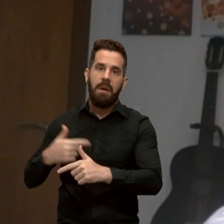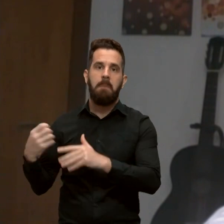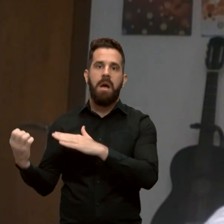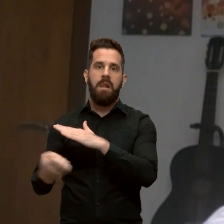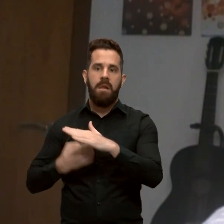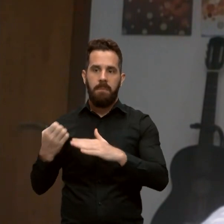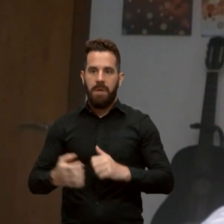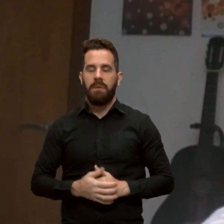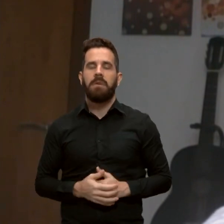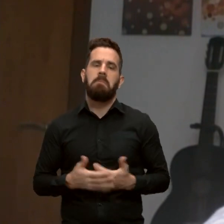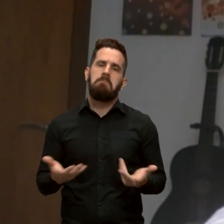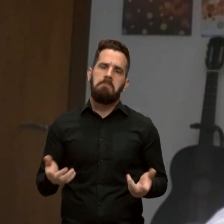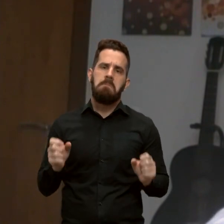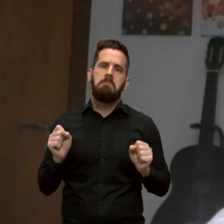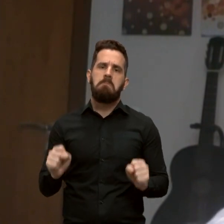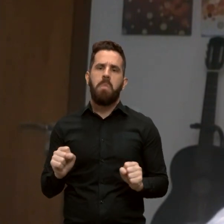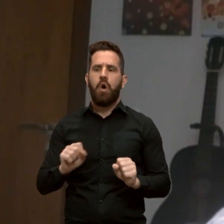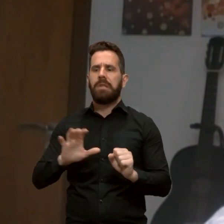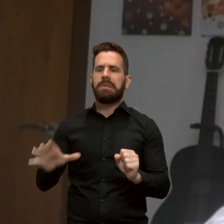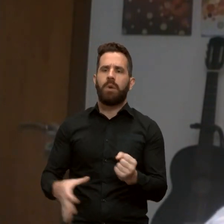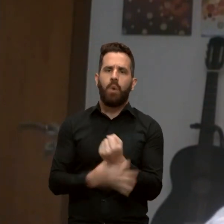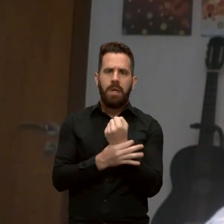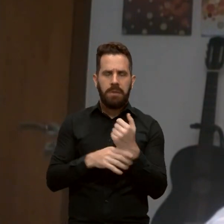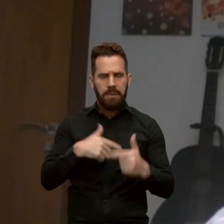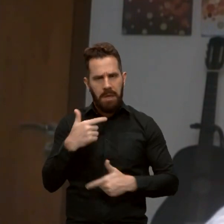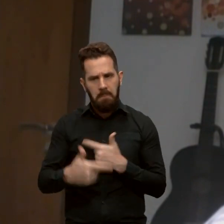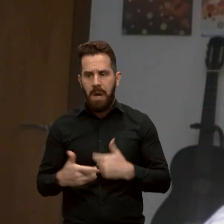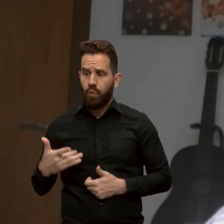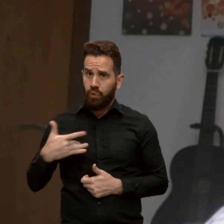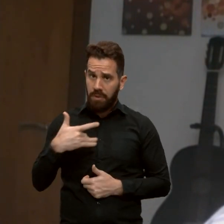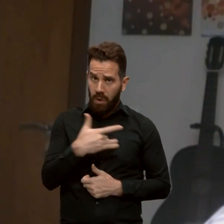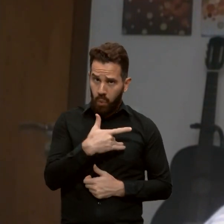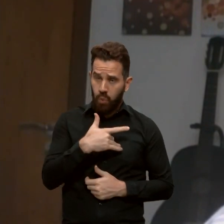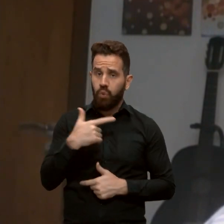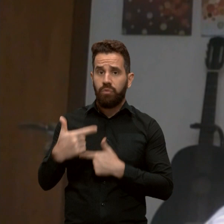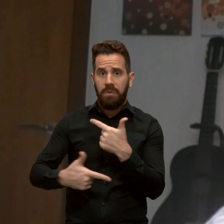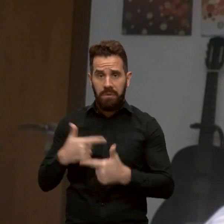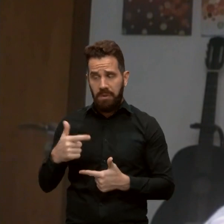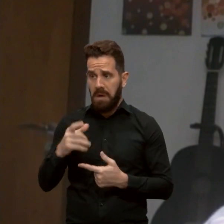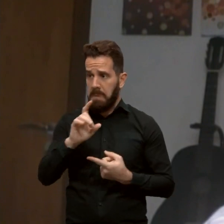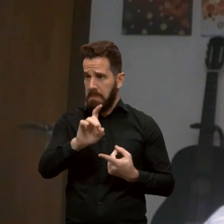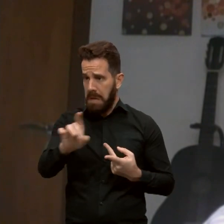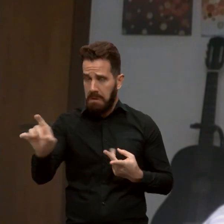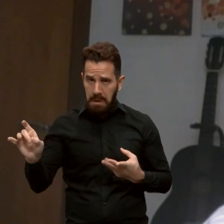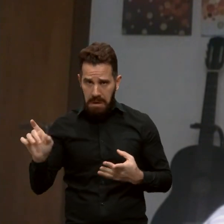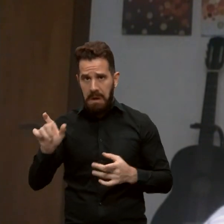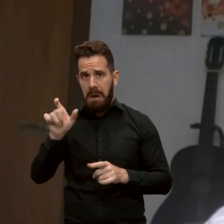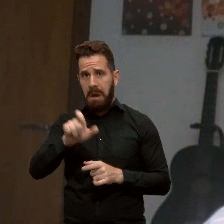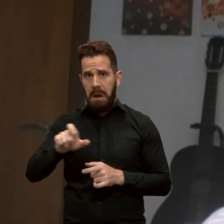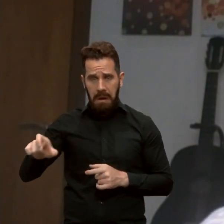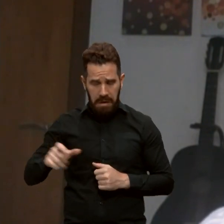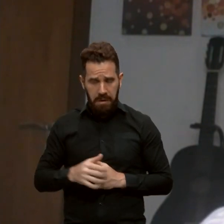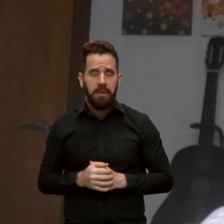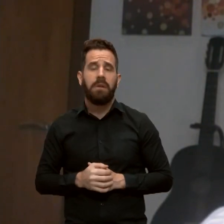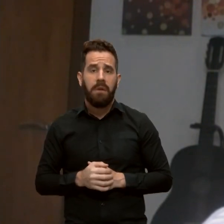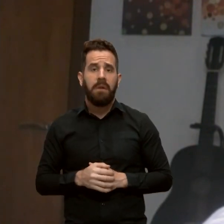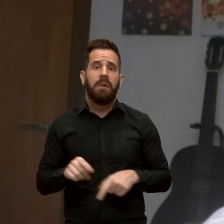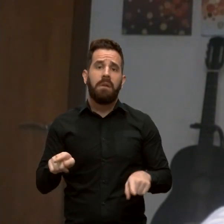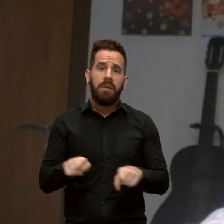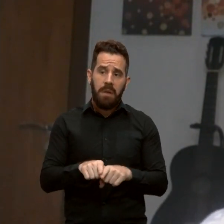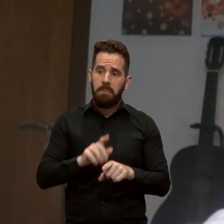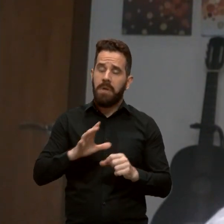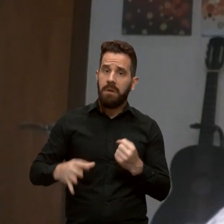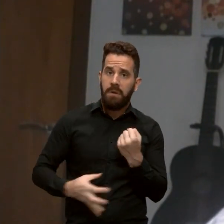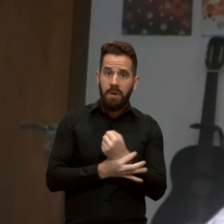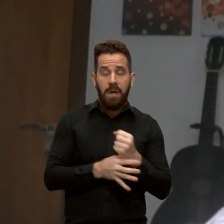relacionado à segurança do trabalho, à saúde do trabalhador, às questões de garantia de